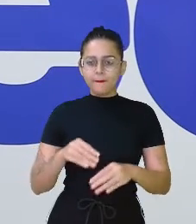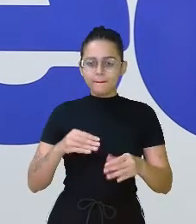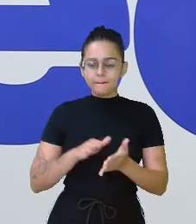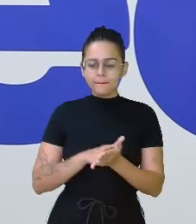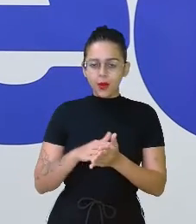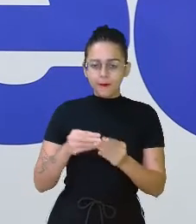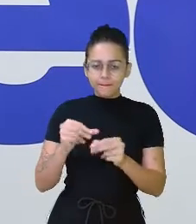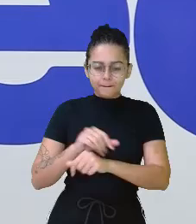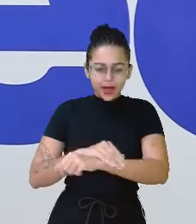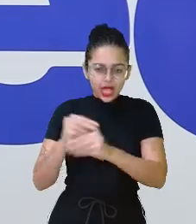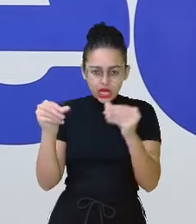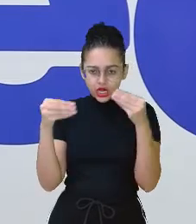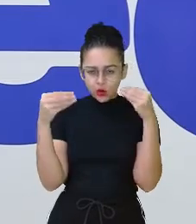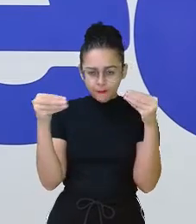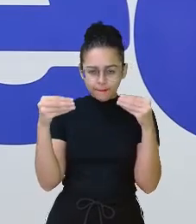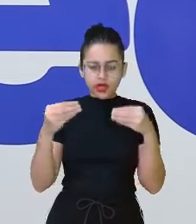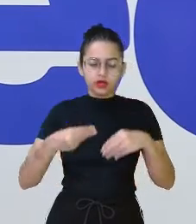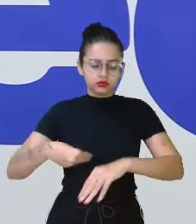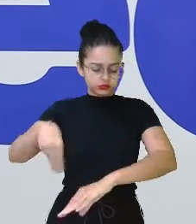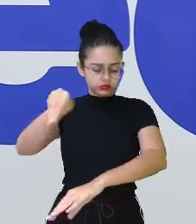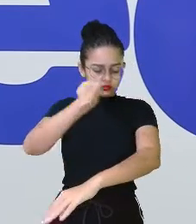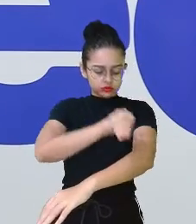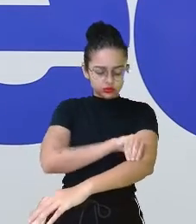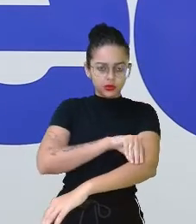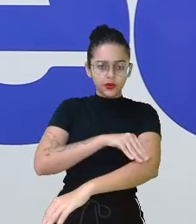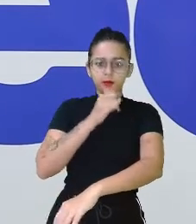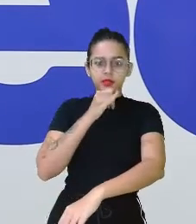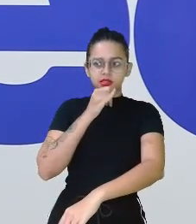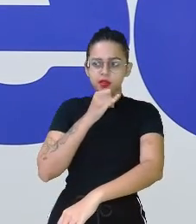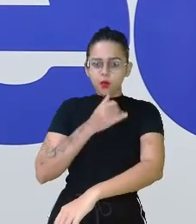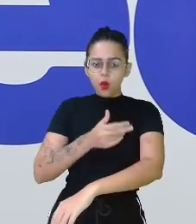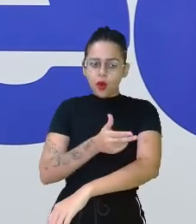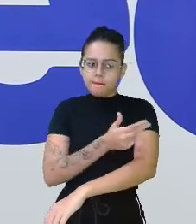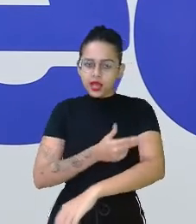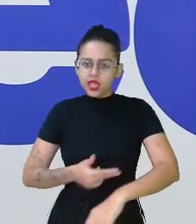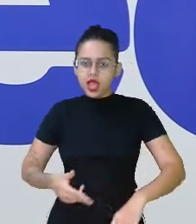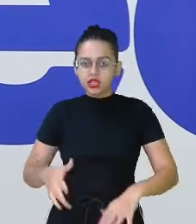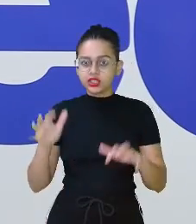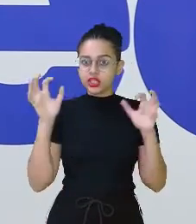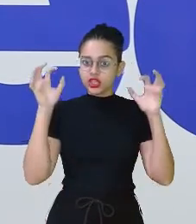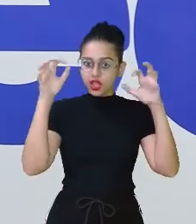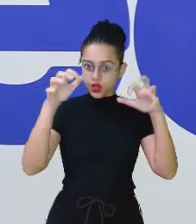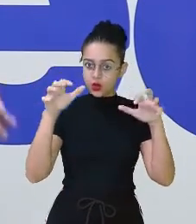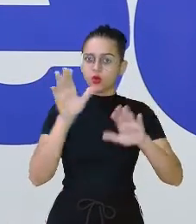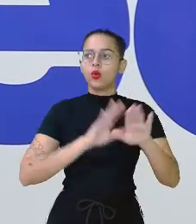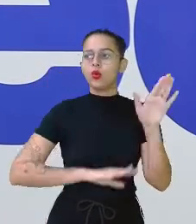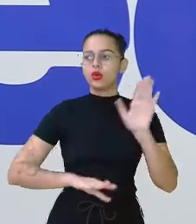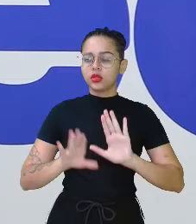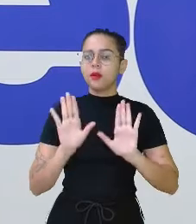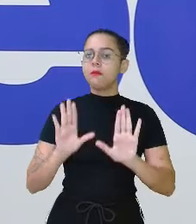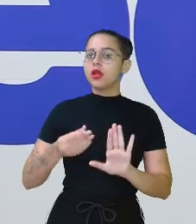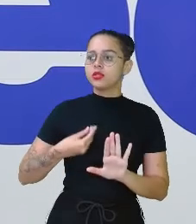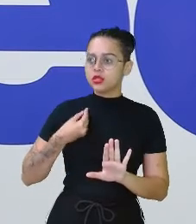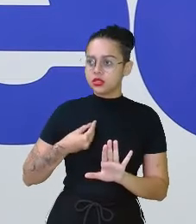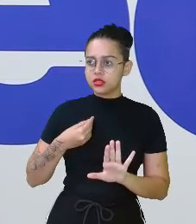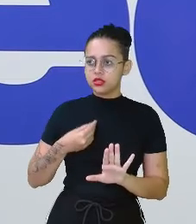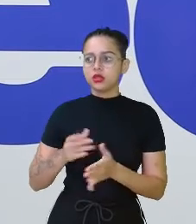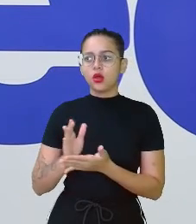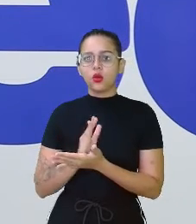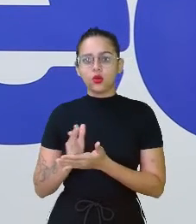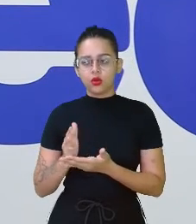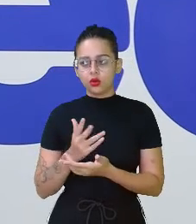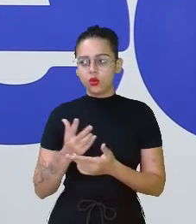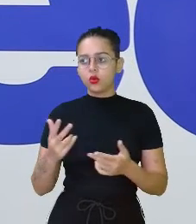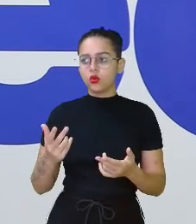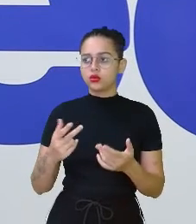maquiagem. Tipo maquiagem de terror, né? Então, por favor... Né? Mas maquiagem, existem alguns gente. casos, né,